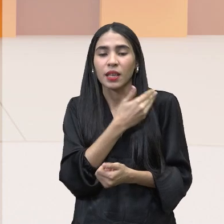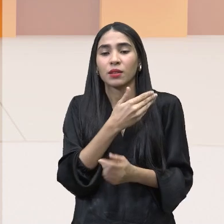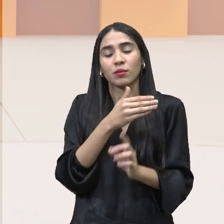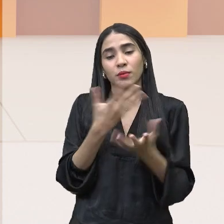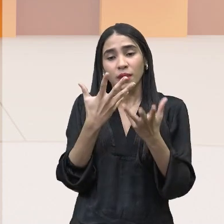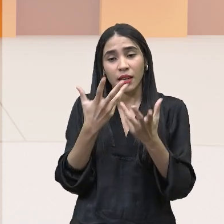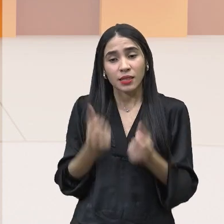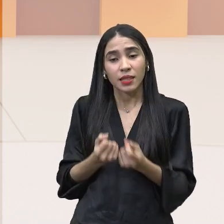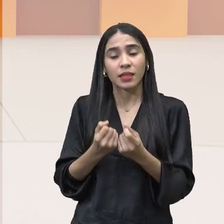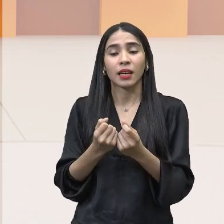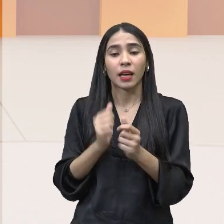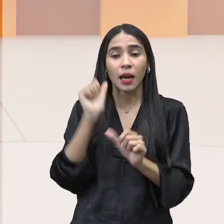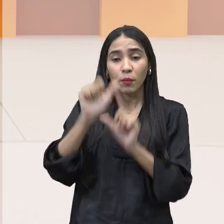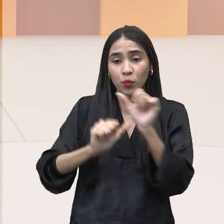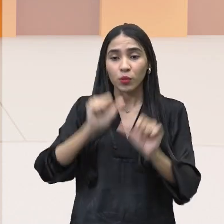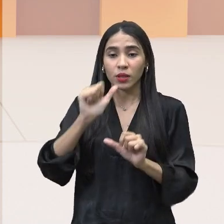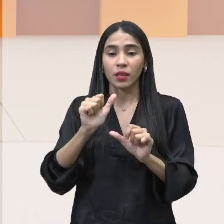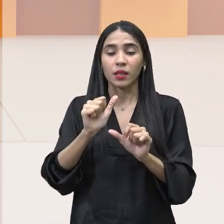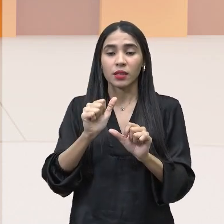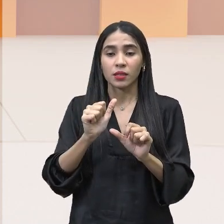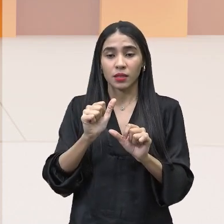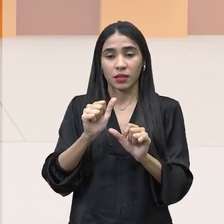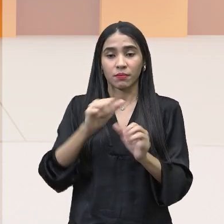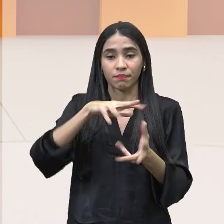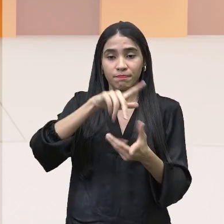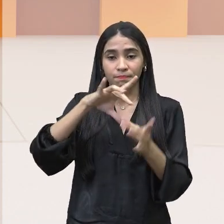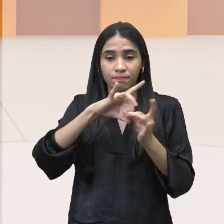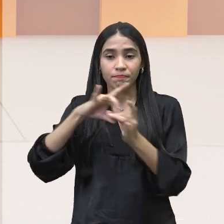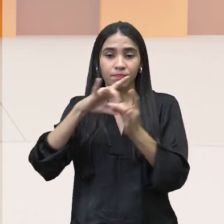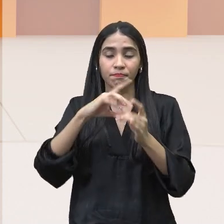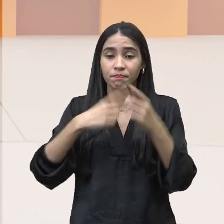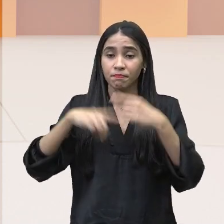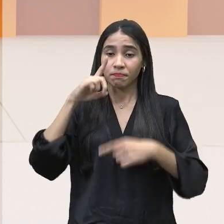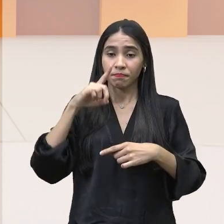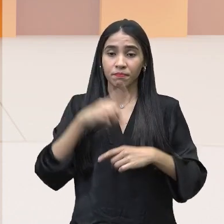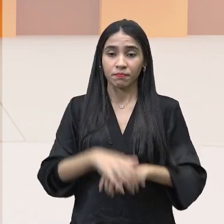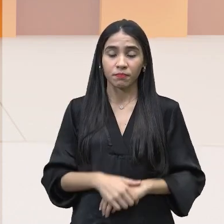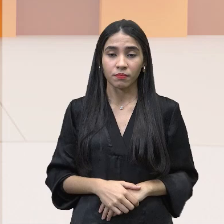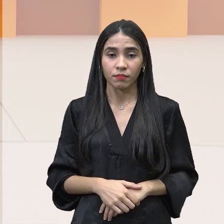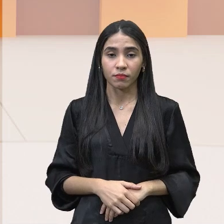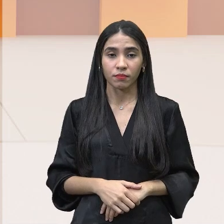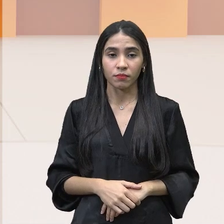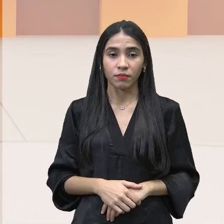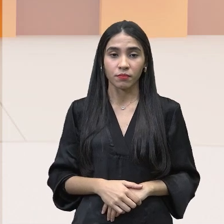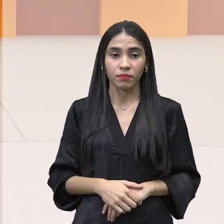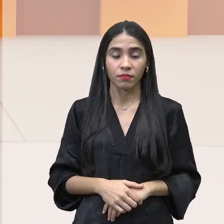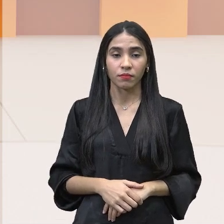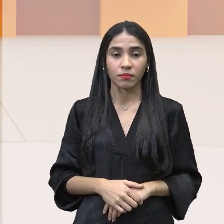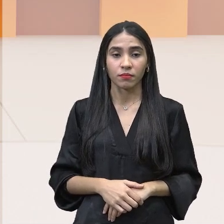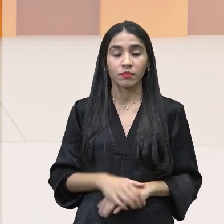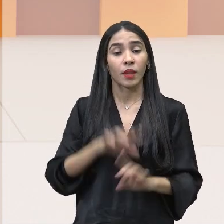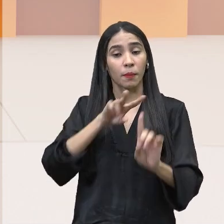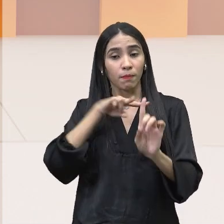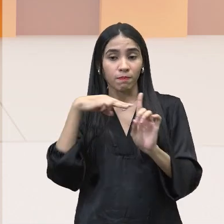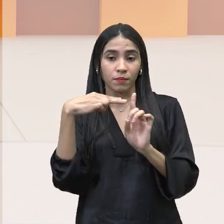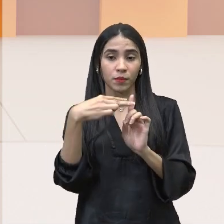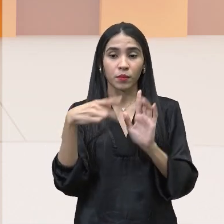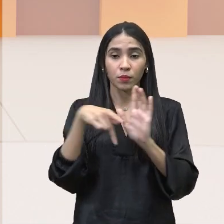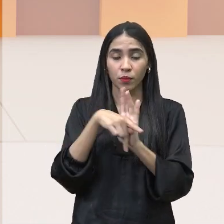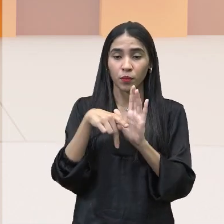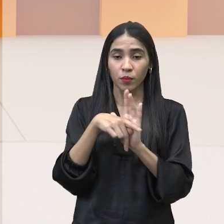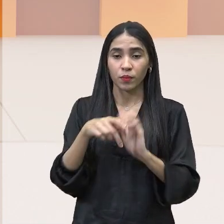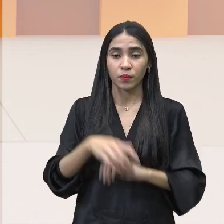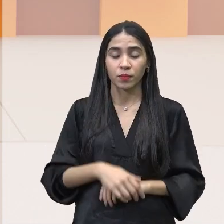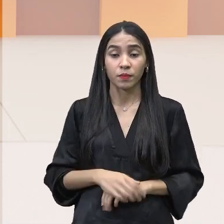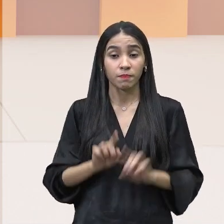globalização como um processo de aperfeiçoamento do mundo, certo? Então, essa é a visão que se tem da ambiguidade.